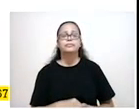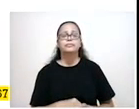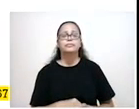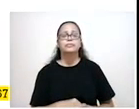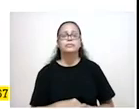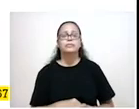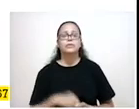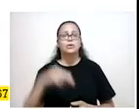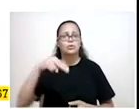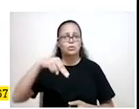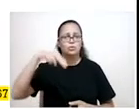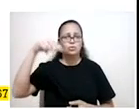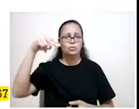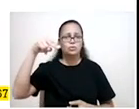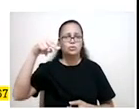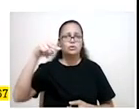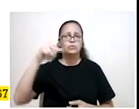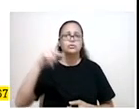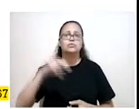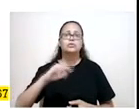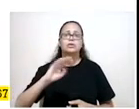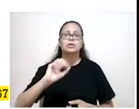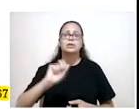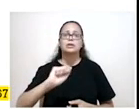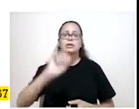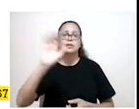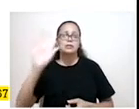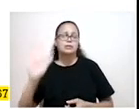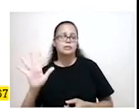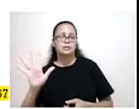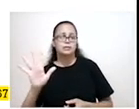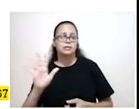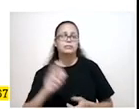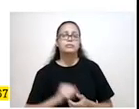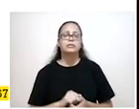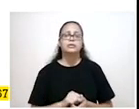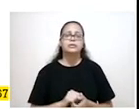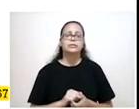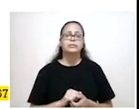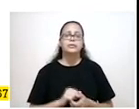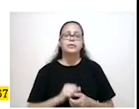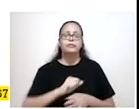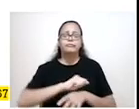da África, a maior parte dos países do mundo foi afetada